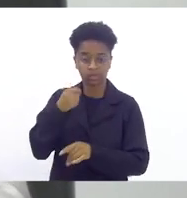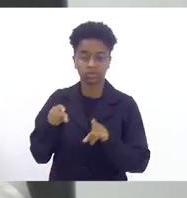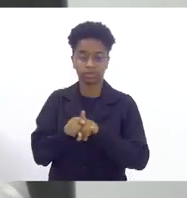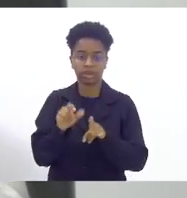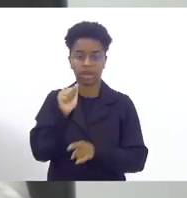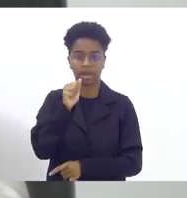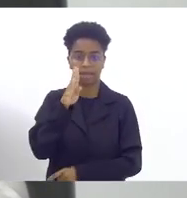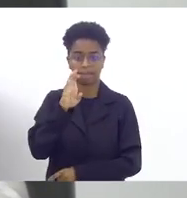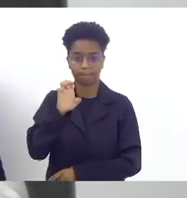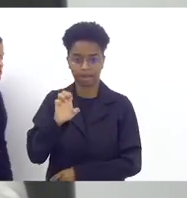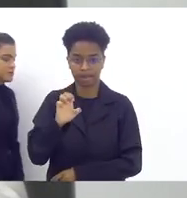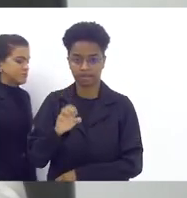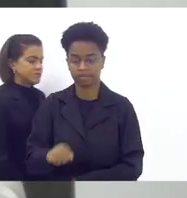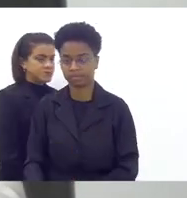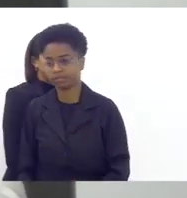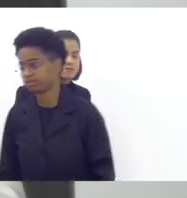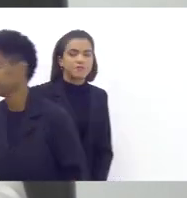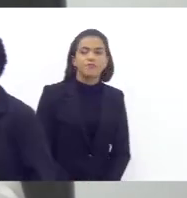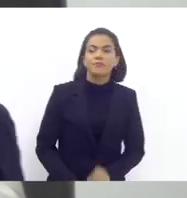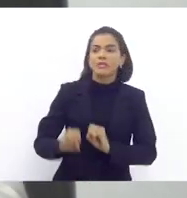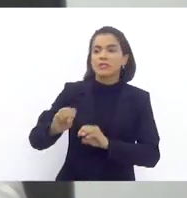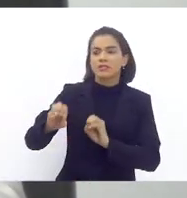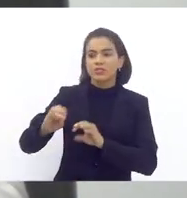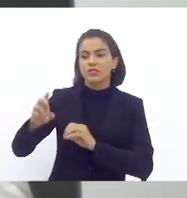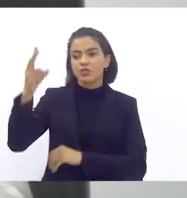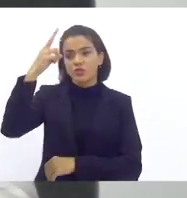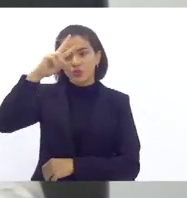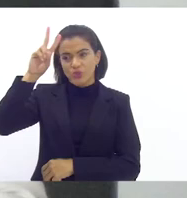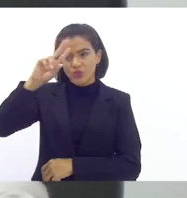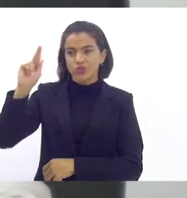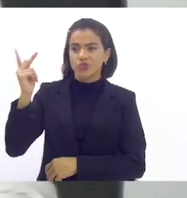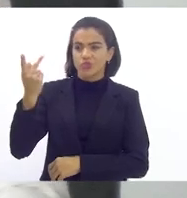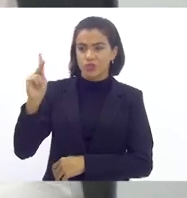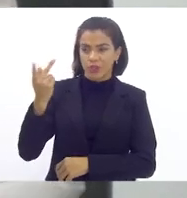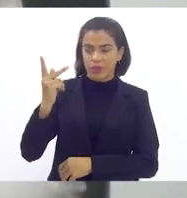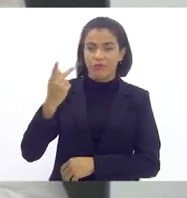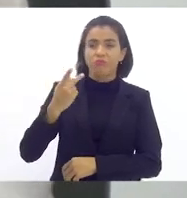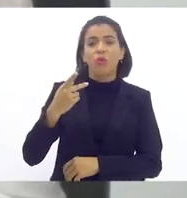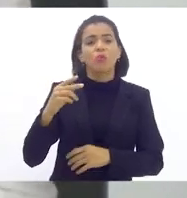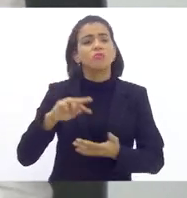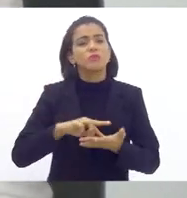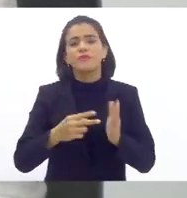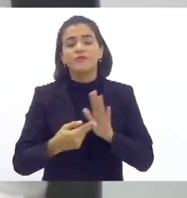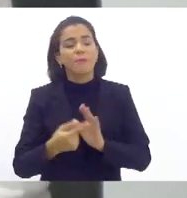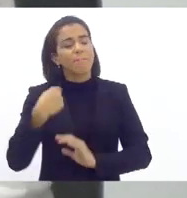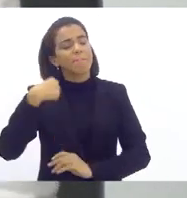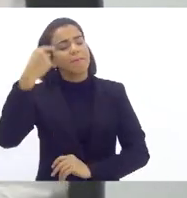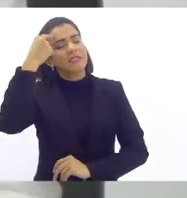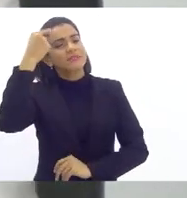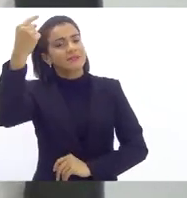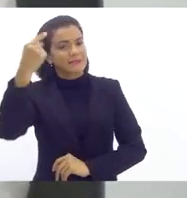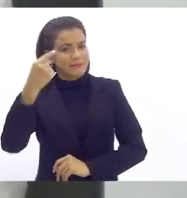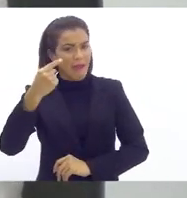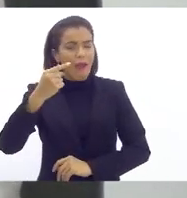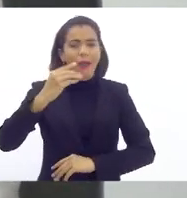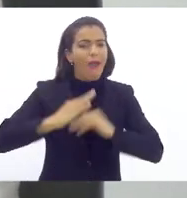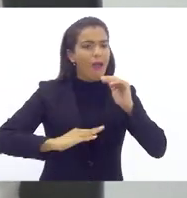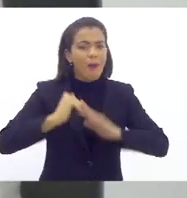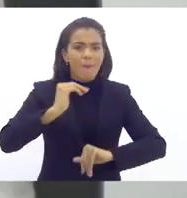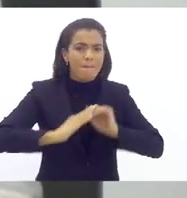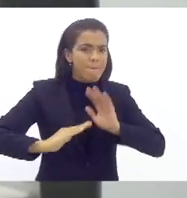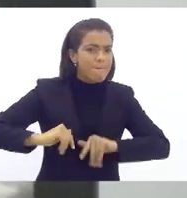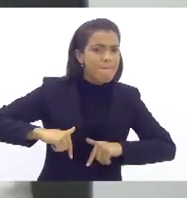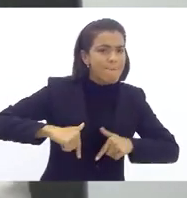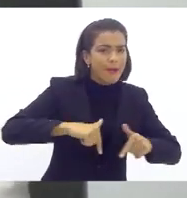que a Associação Brasileira de Ensino de História, Associação Brasileira de Ensino de História. Ou seja, pensar a aplicabilidade dessas